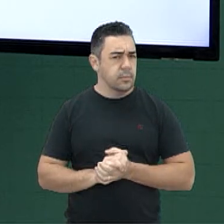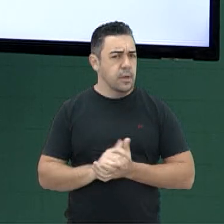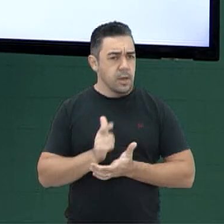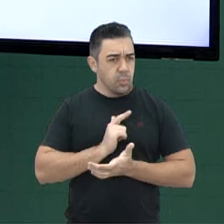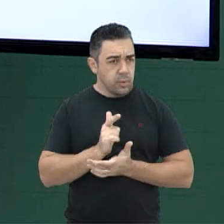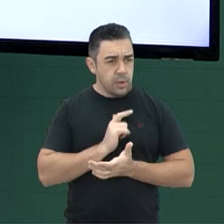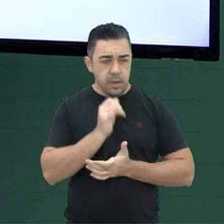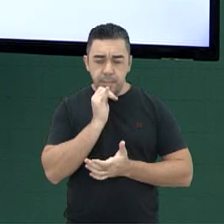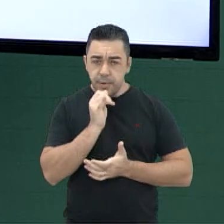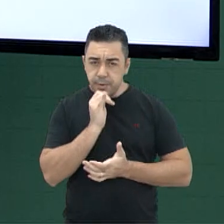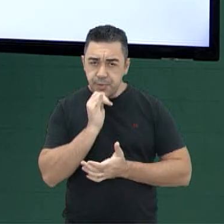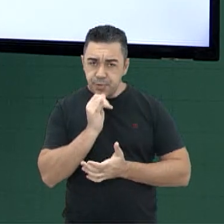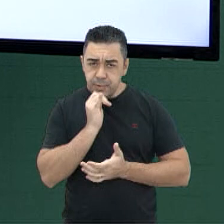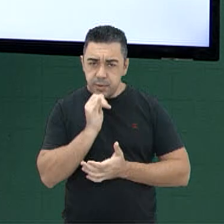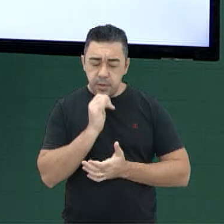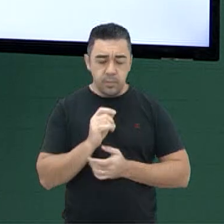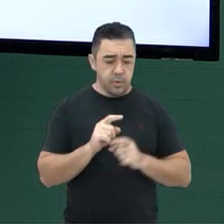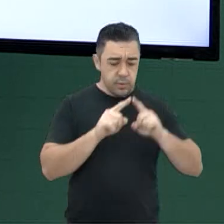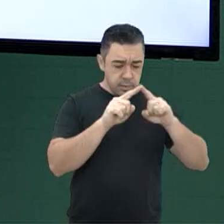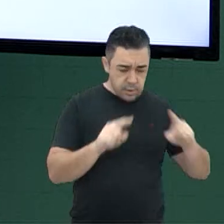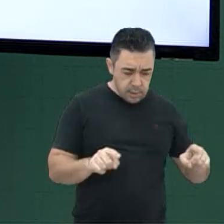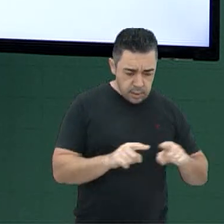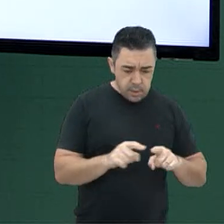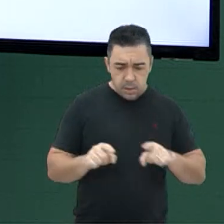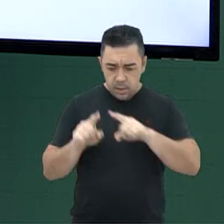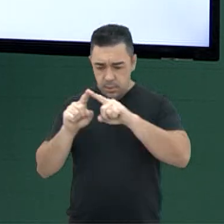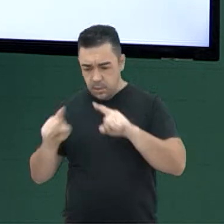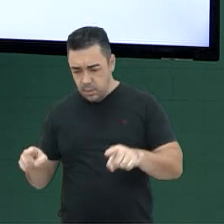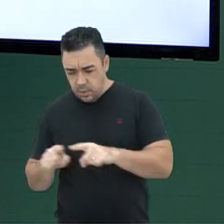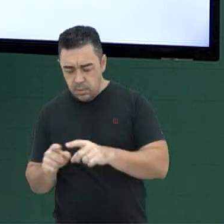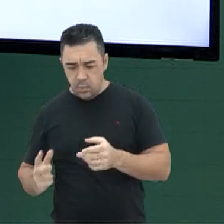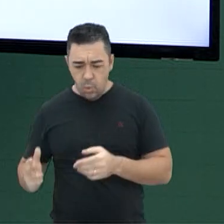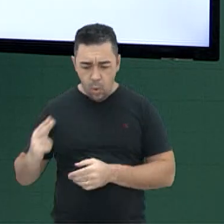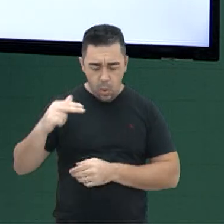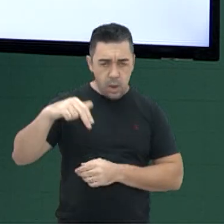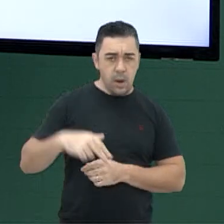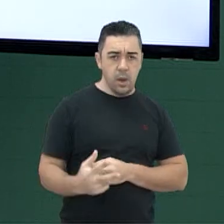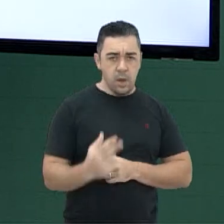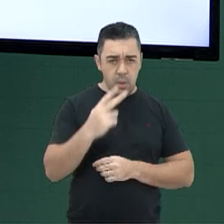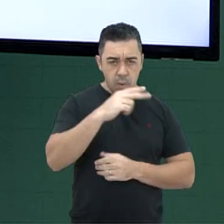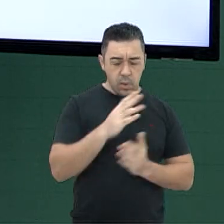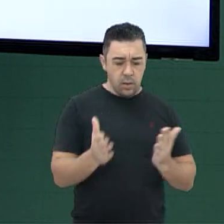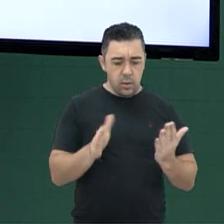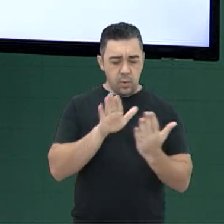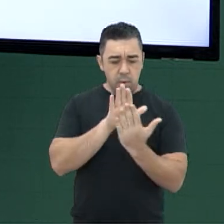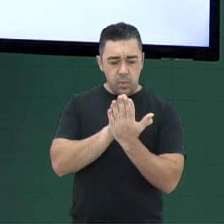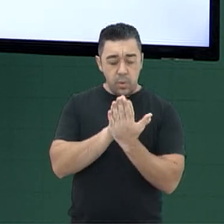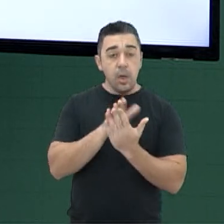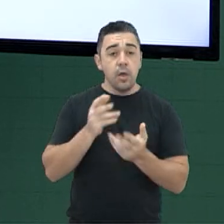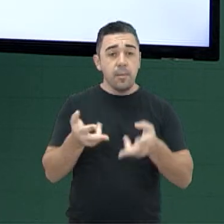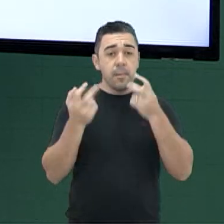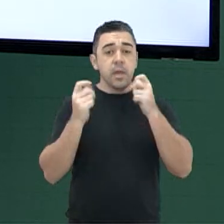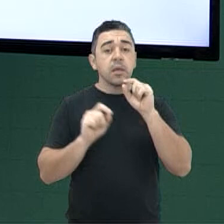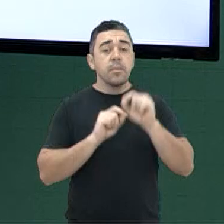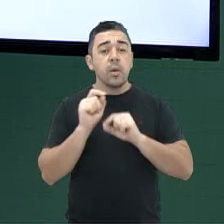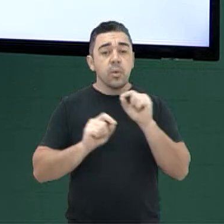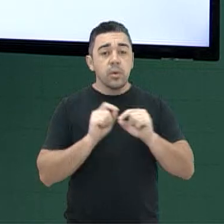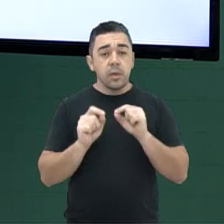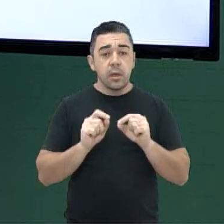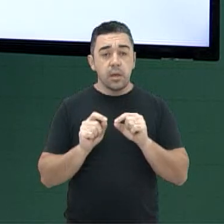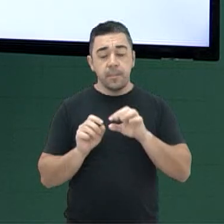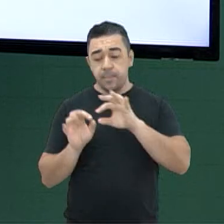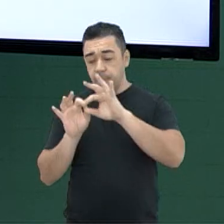um caso de dois triângulos, se eu recortá-los e colocá-los um sobre o outro, eu tenho um